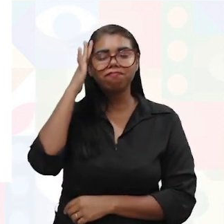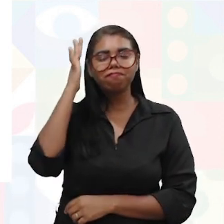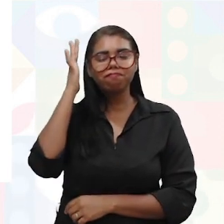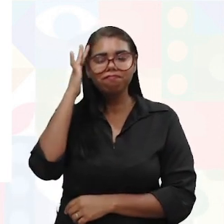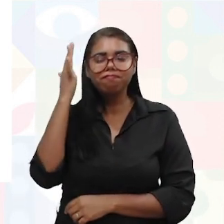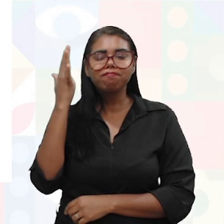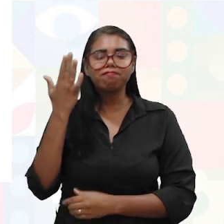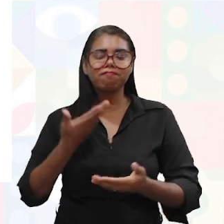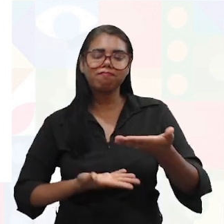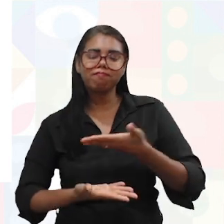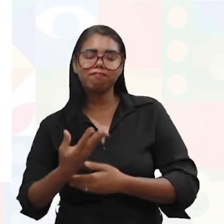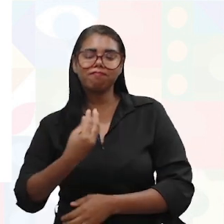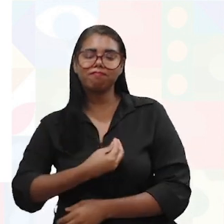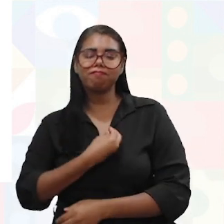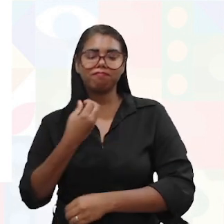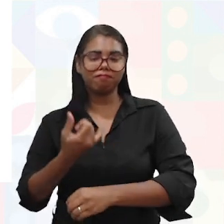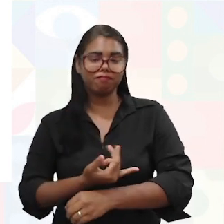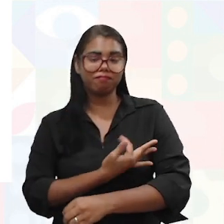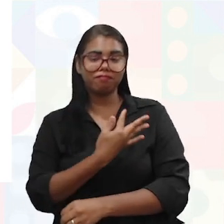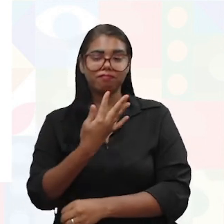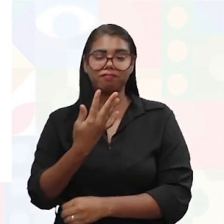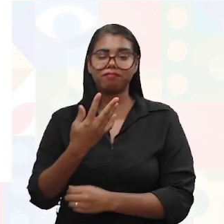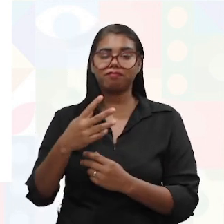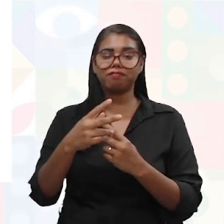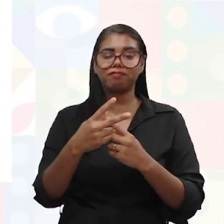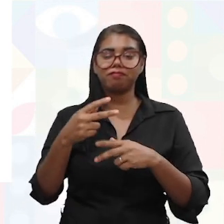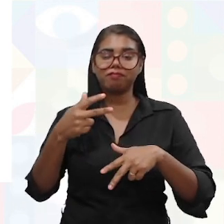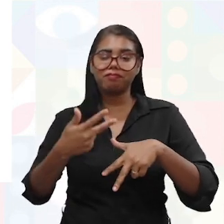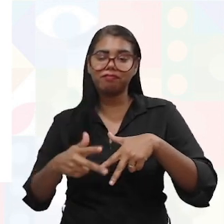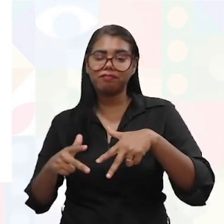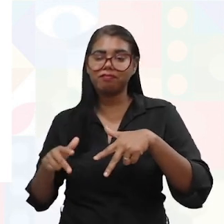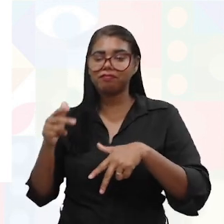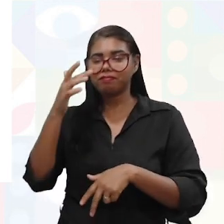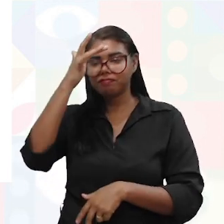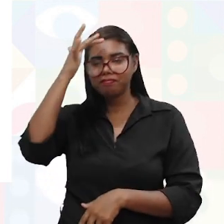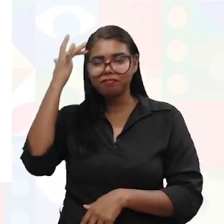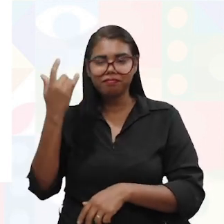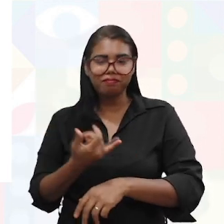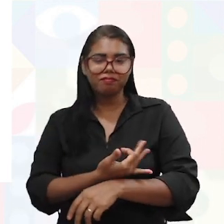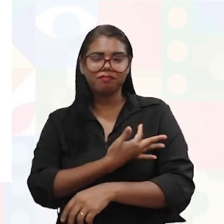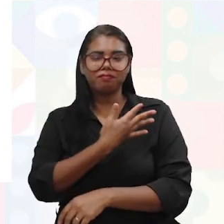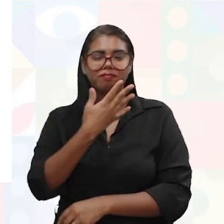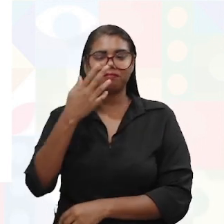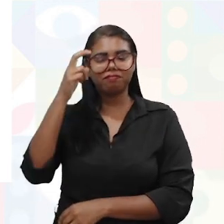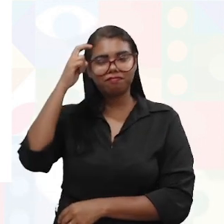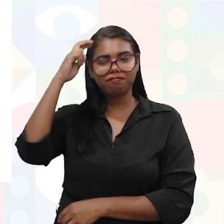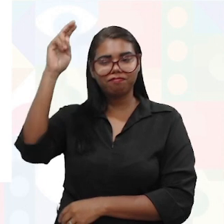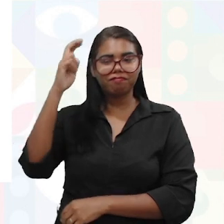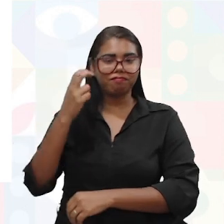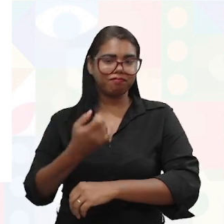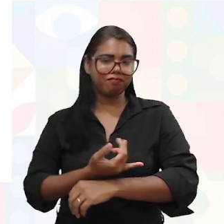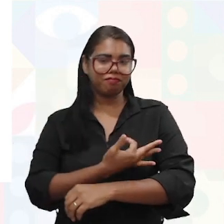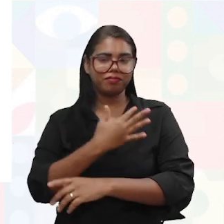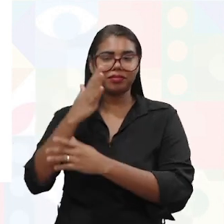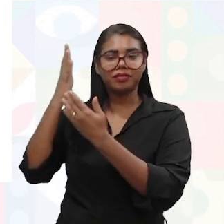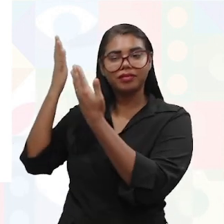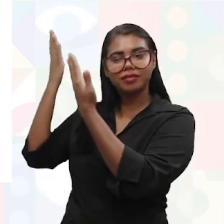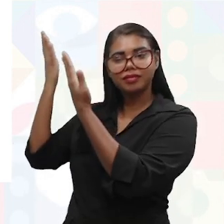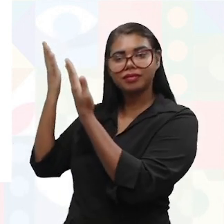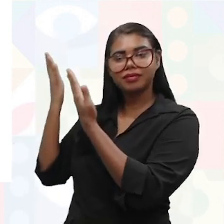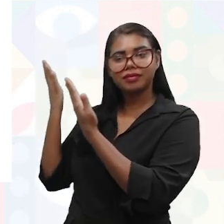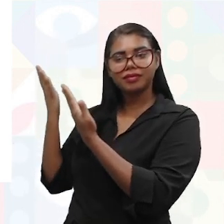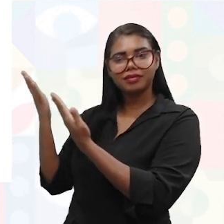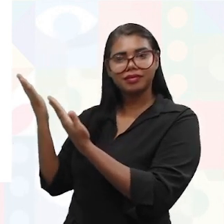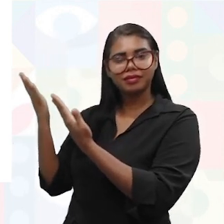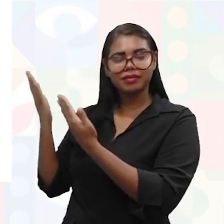emoções e também com as dos outros e aqui tem uma pequena definição sobre inteligência emocional isso vai ajudar a ter